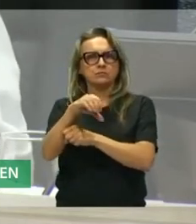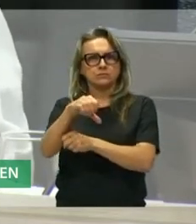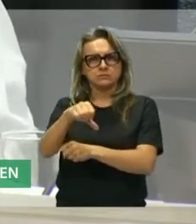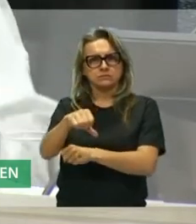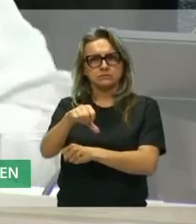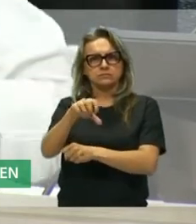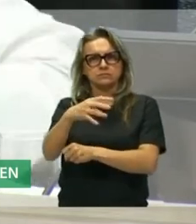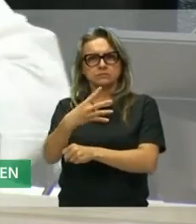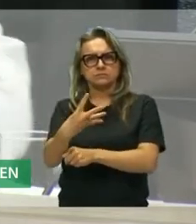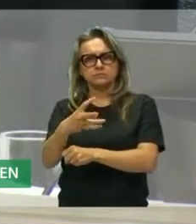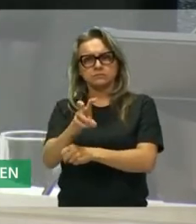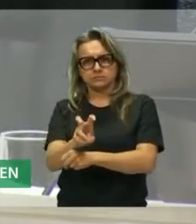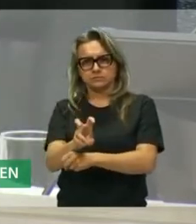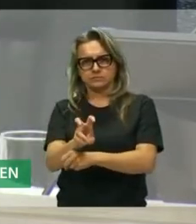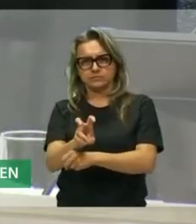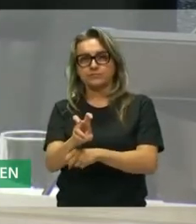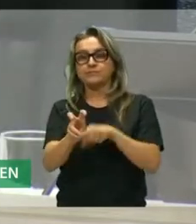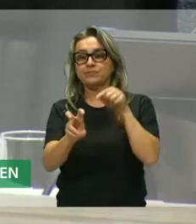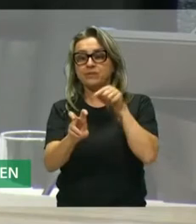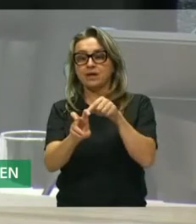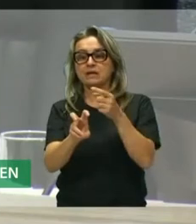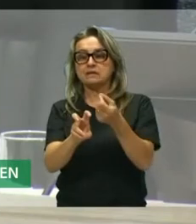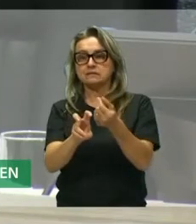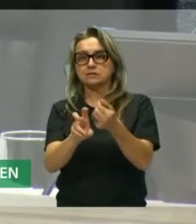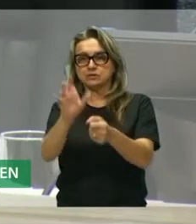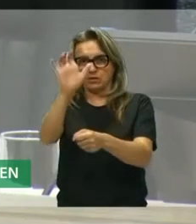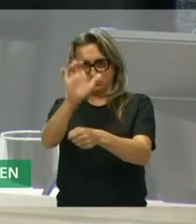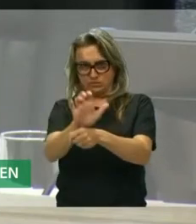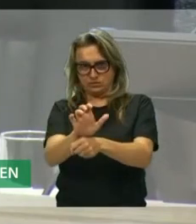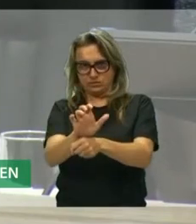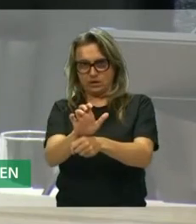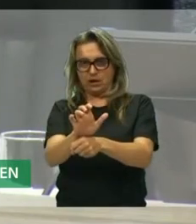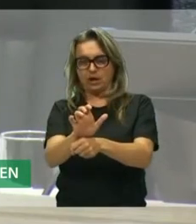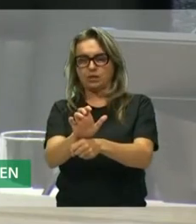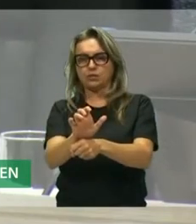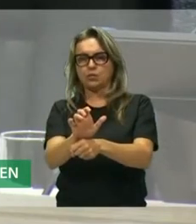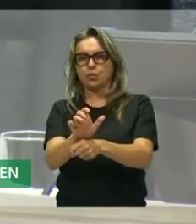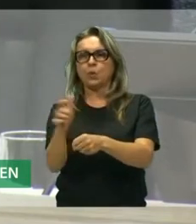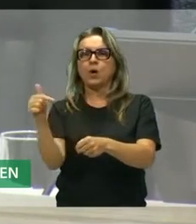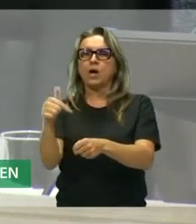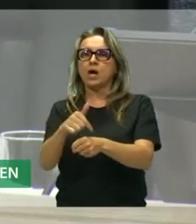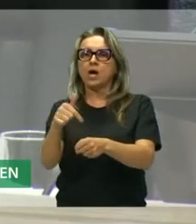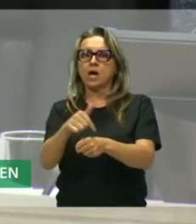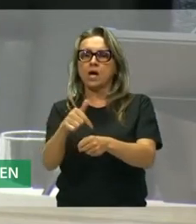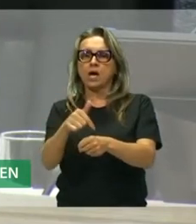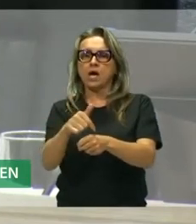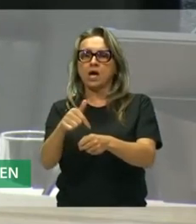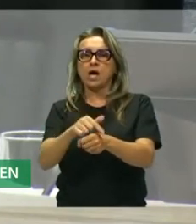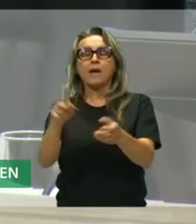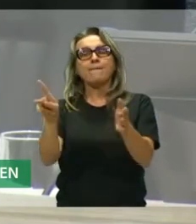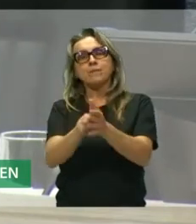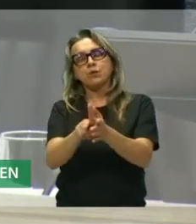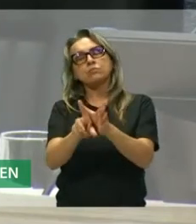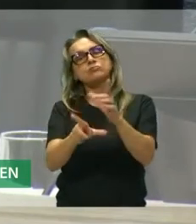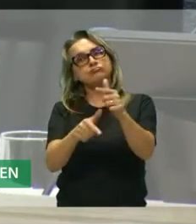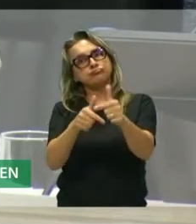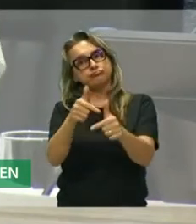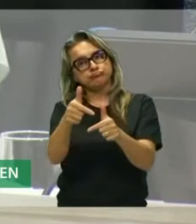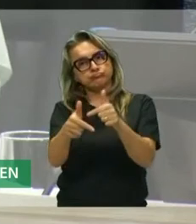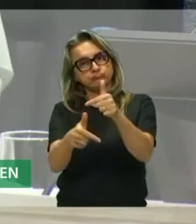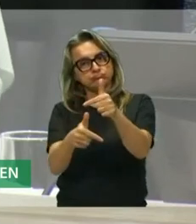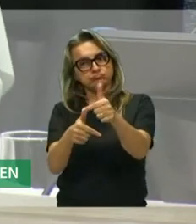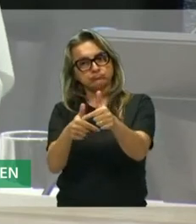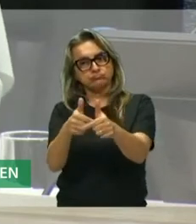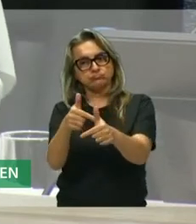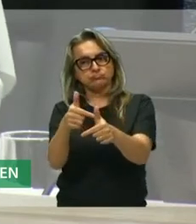1.945.000. Esse dinheiro que vem do Estado, ele vem linkado à produção. Então, não é que é um